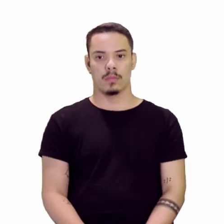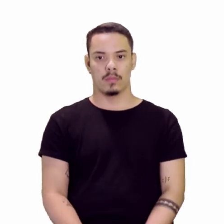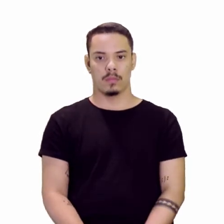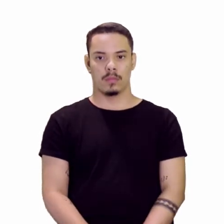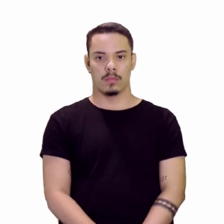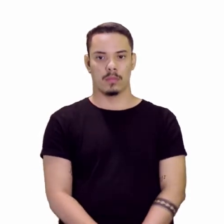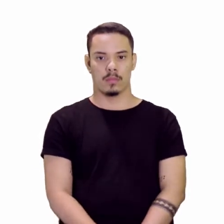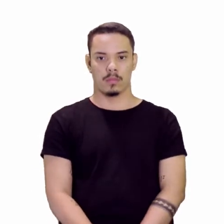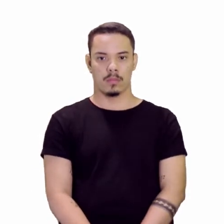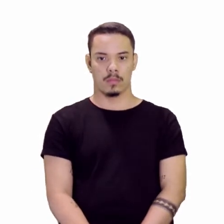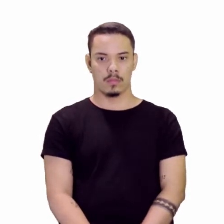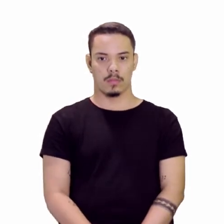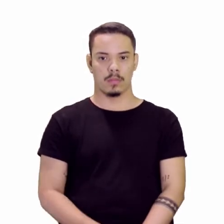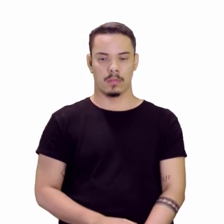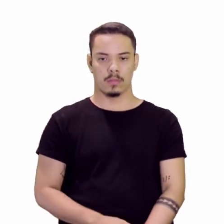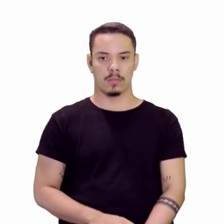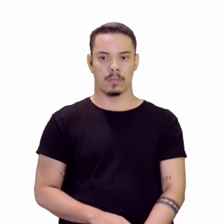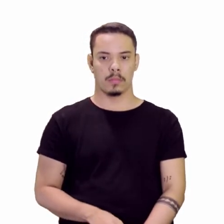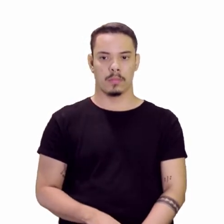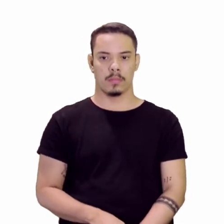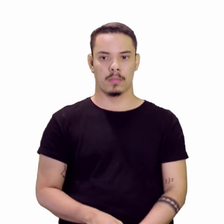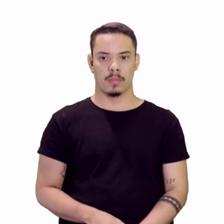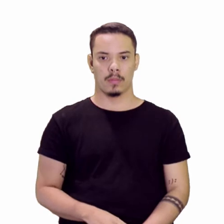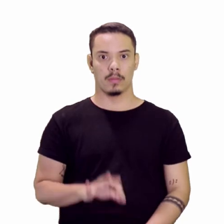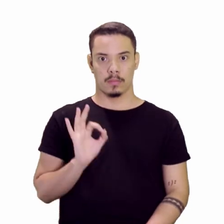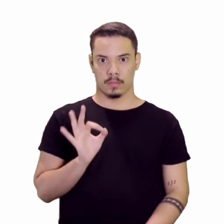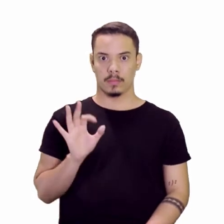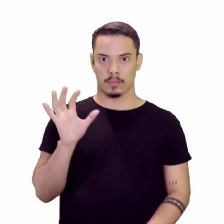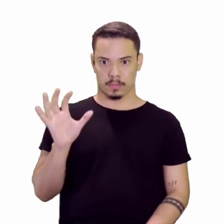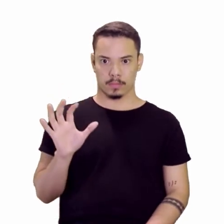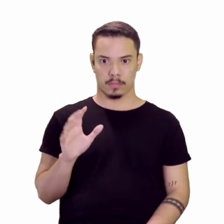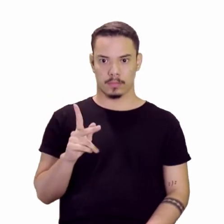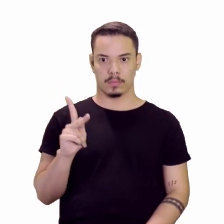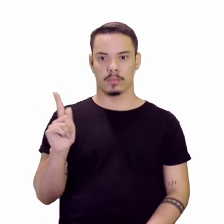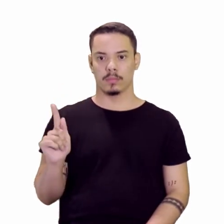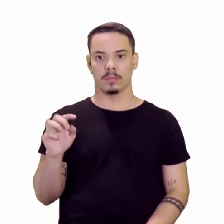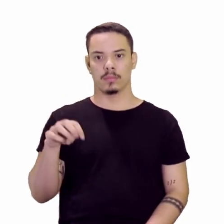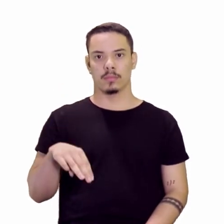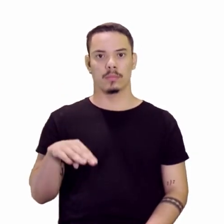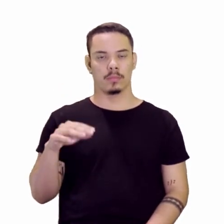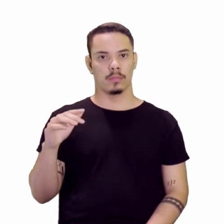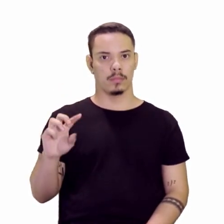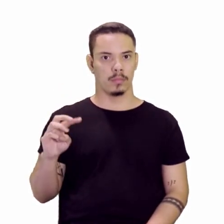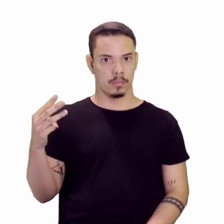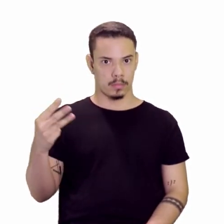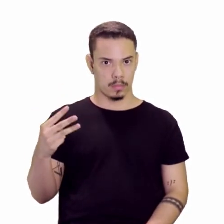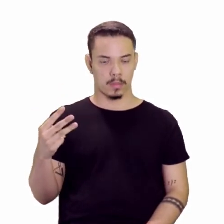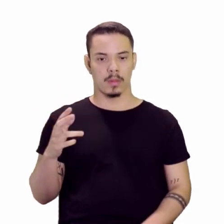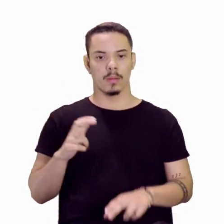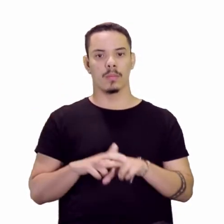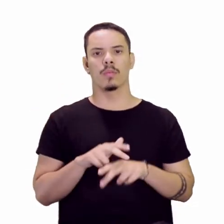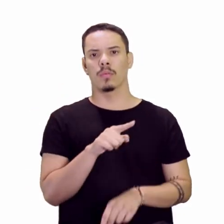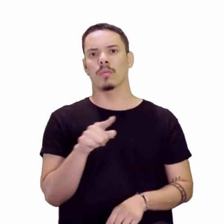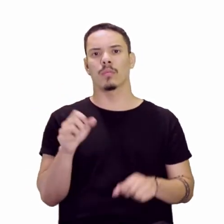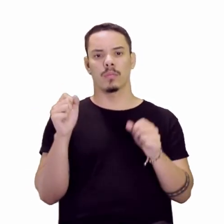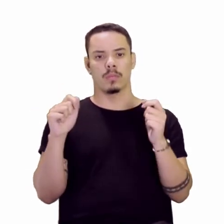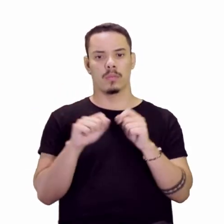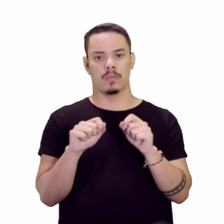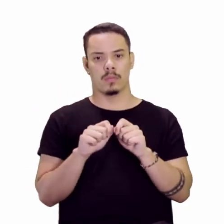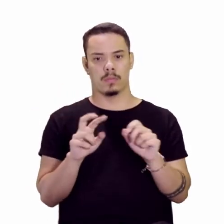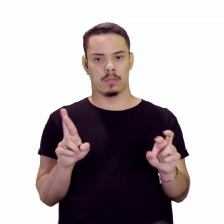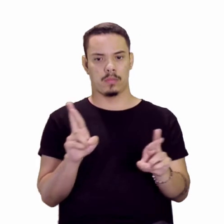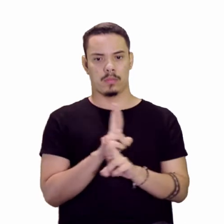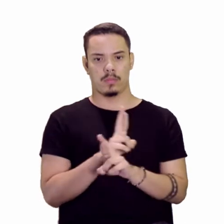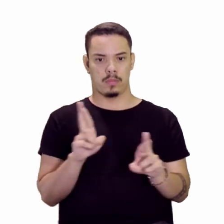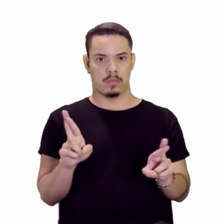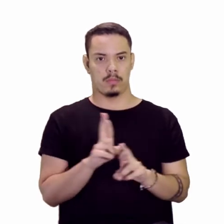volume é em metros cúbicos. Metros cúbicos, não é metro quadrado mais, que lá é da área, né? Então, você pode fazer, tem a relação também,